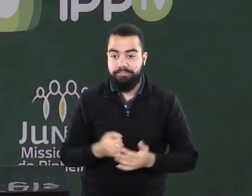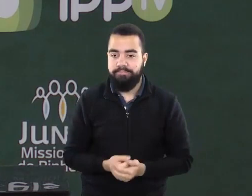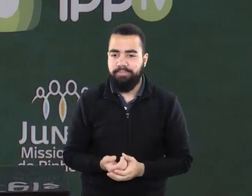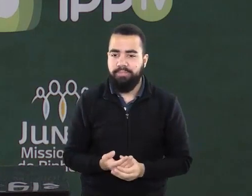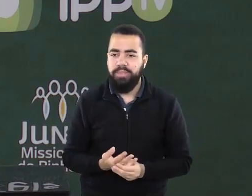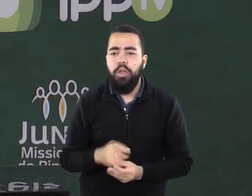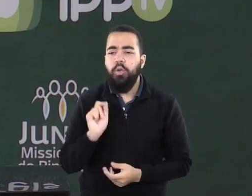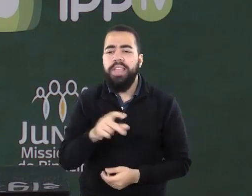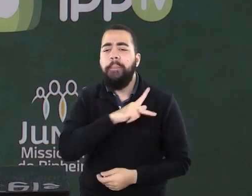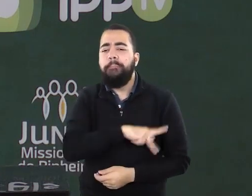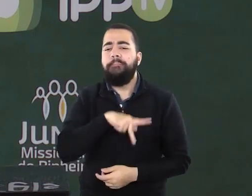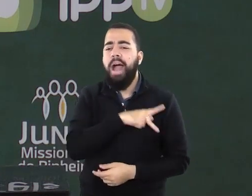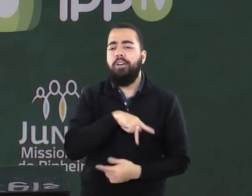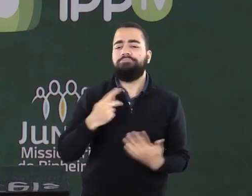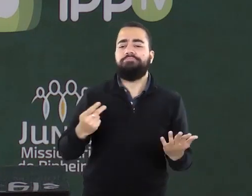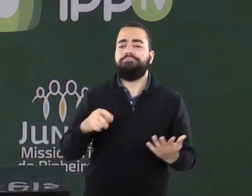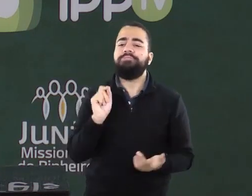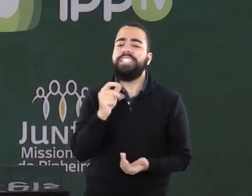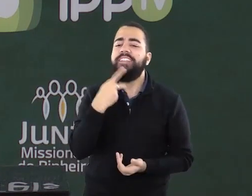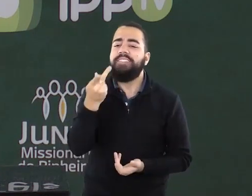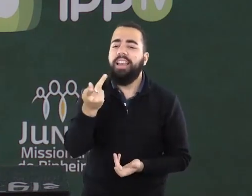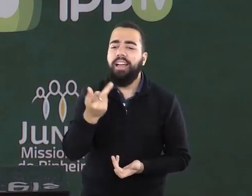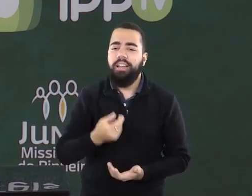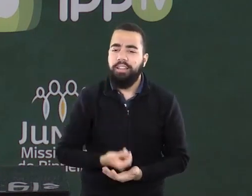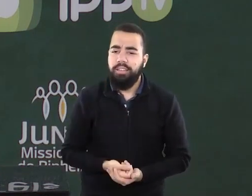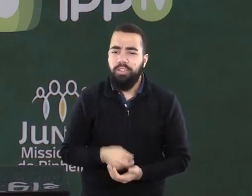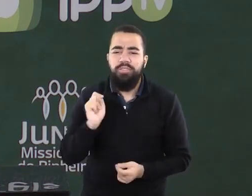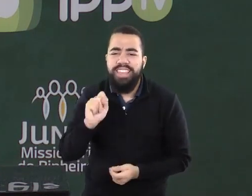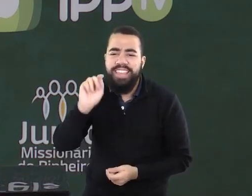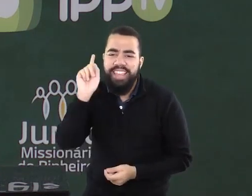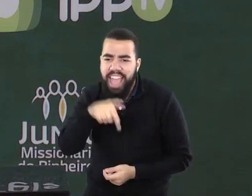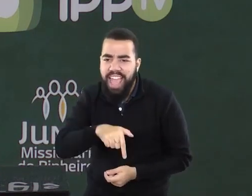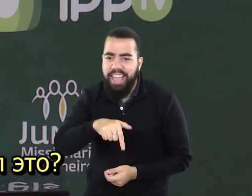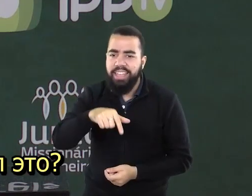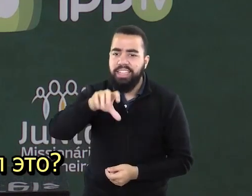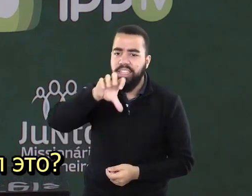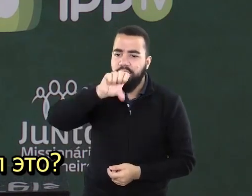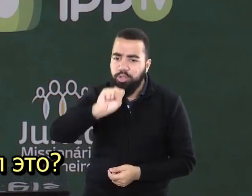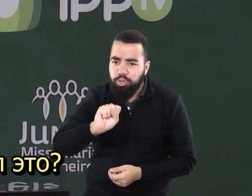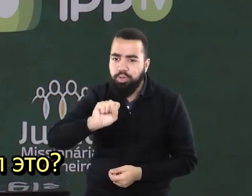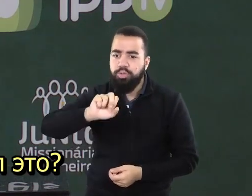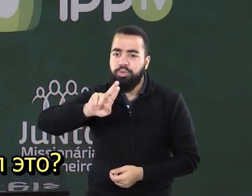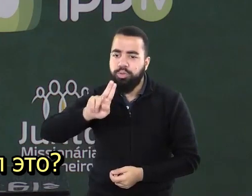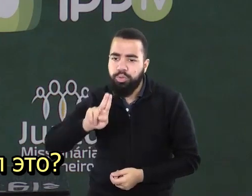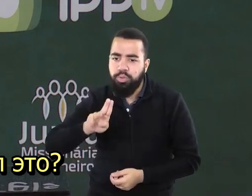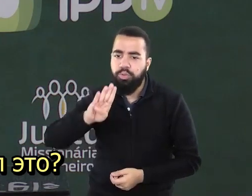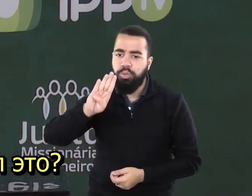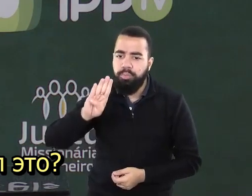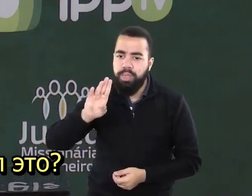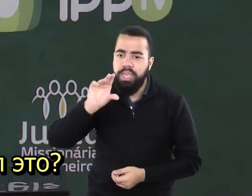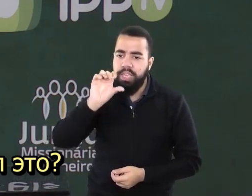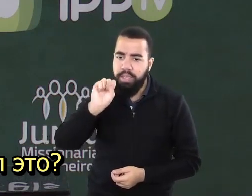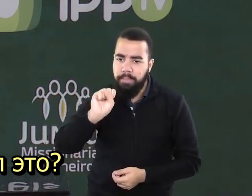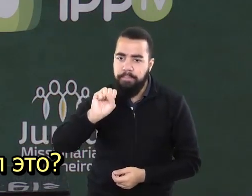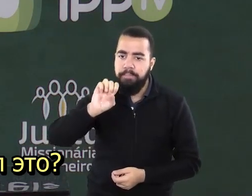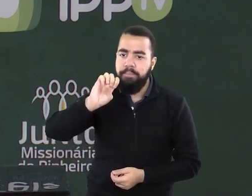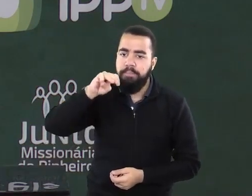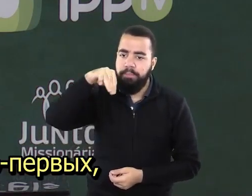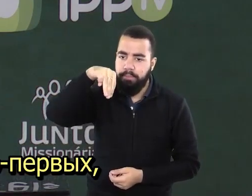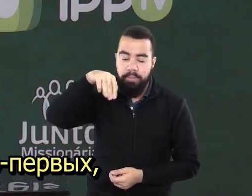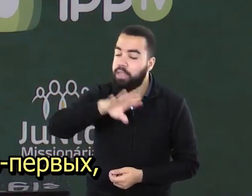do que Paulo está tratando? O que é submissão? O que estava na mente do apóstolo quando disse